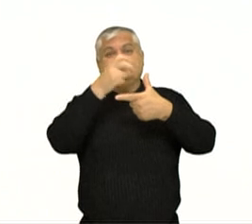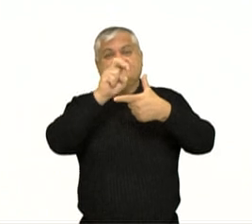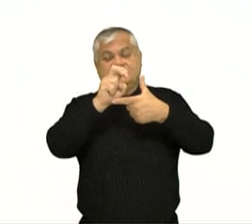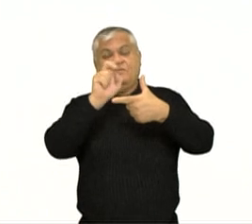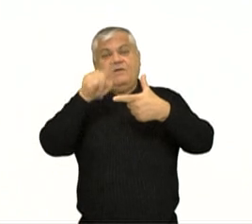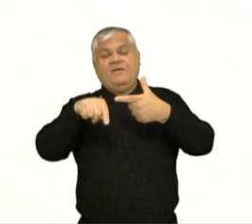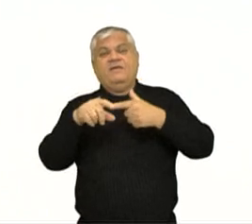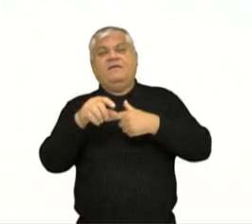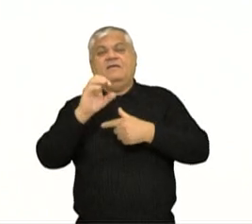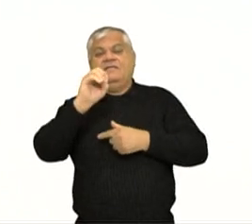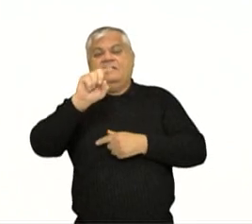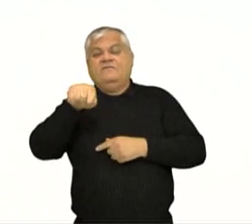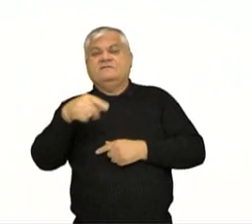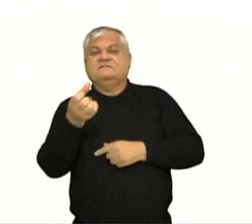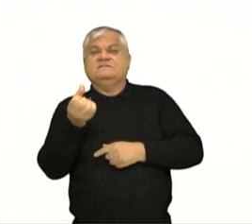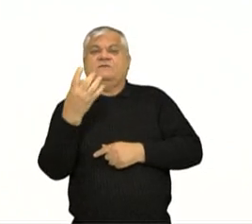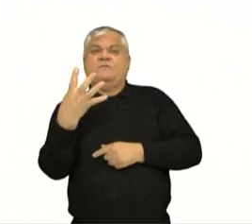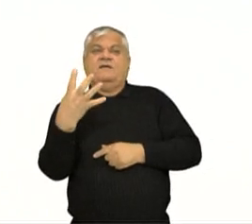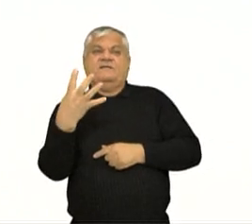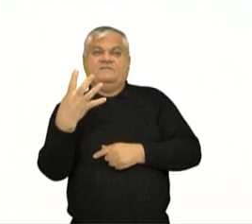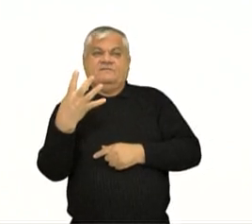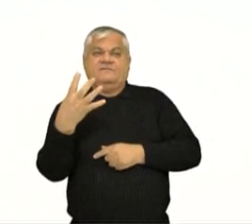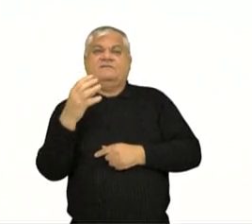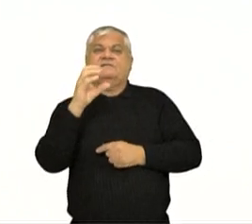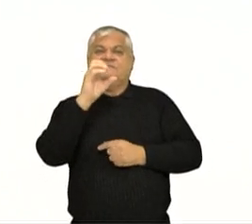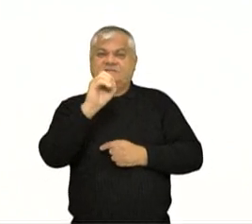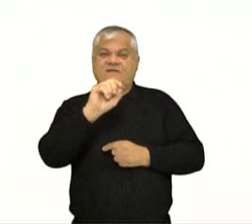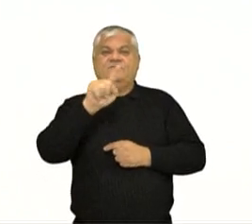64 milésimos, ou seja,